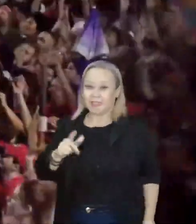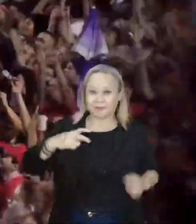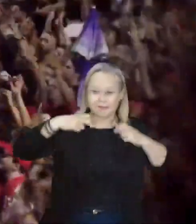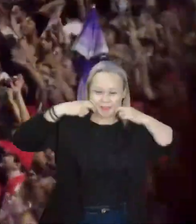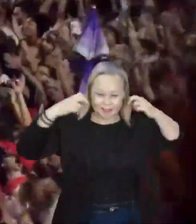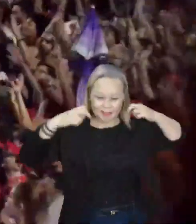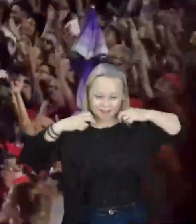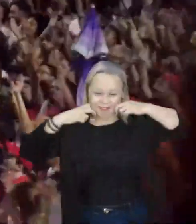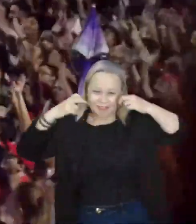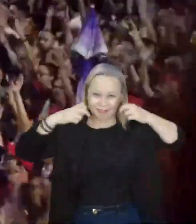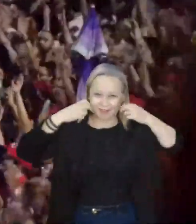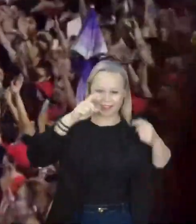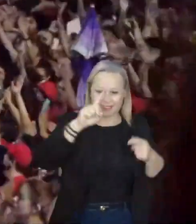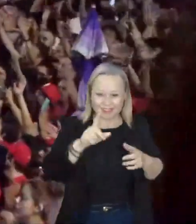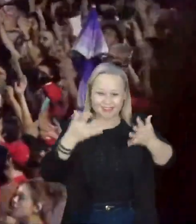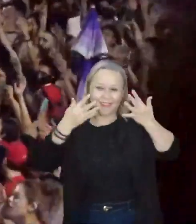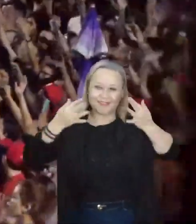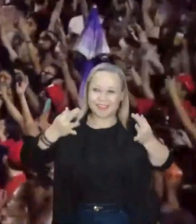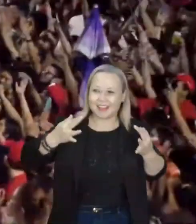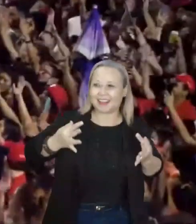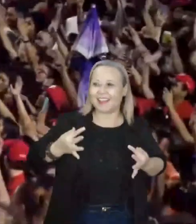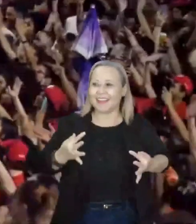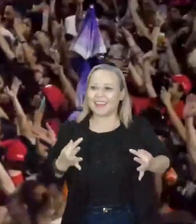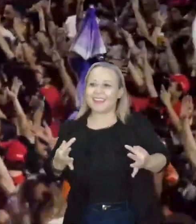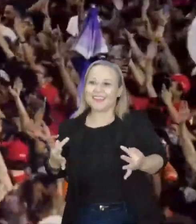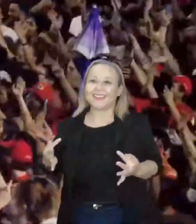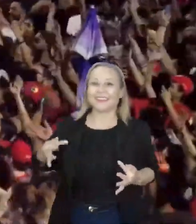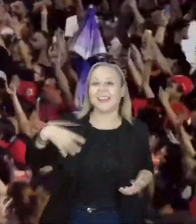viver e não ter a vergonha de ser feliz.